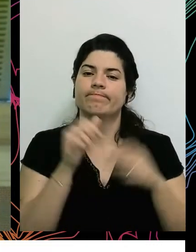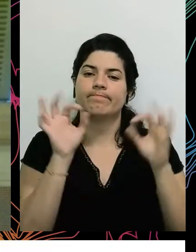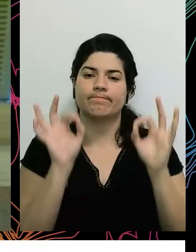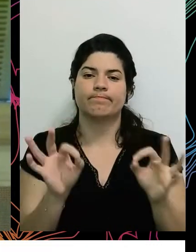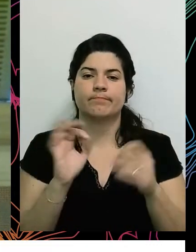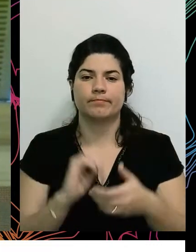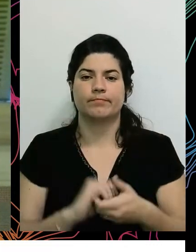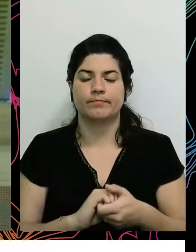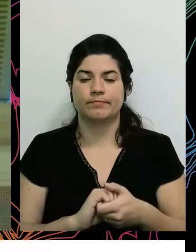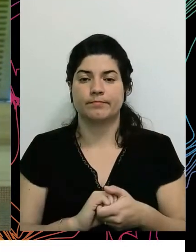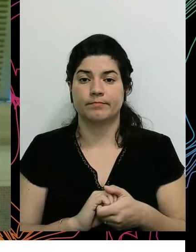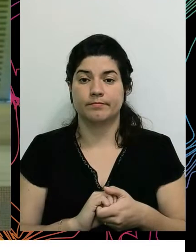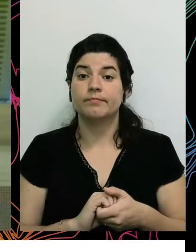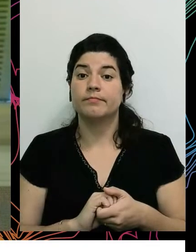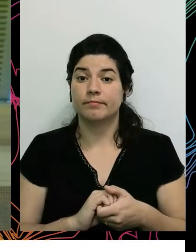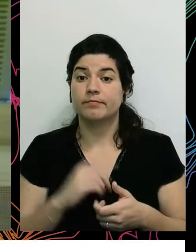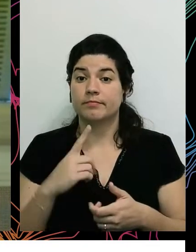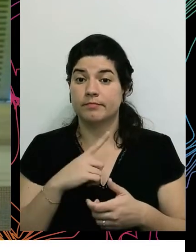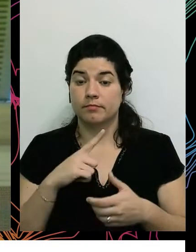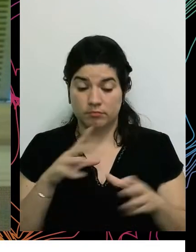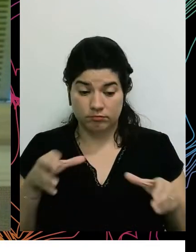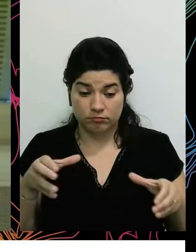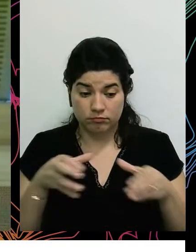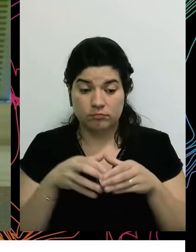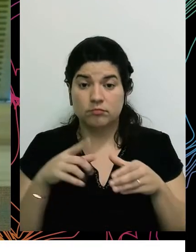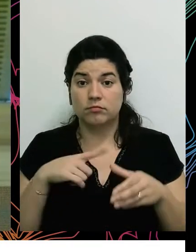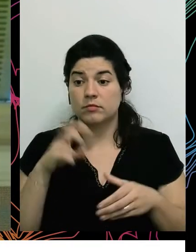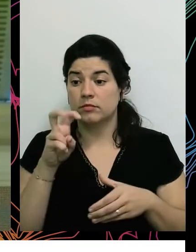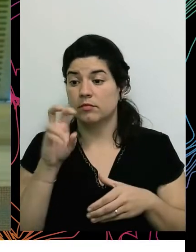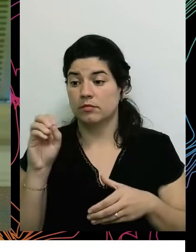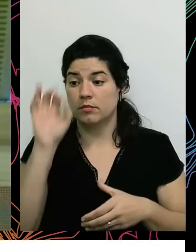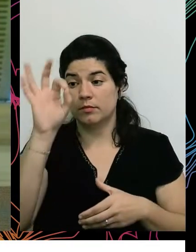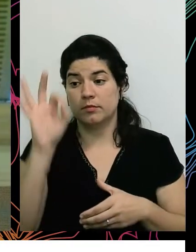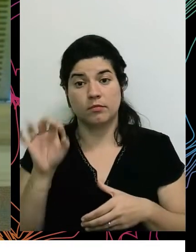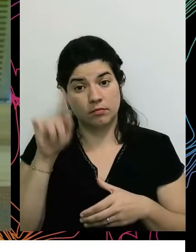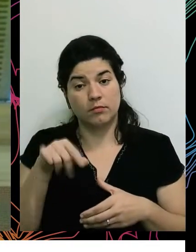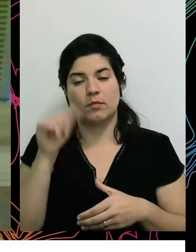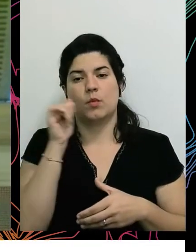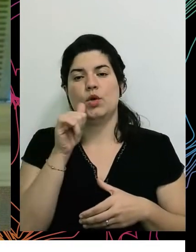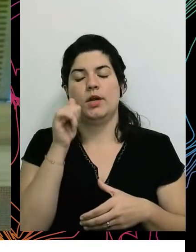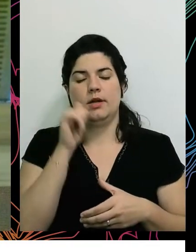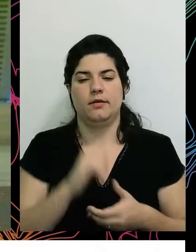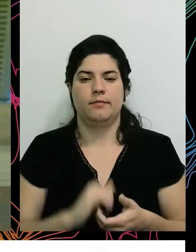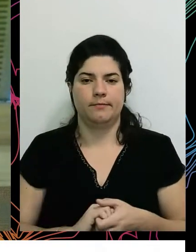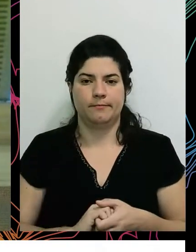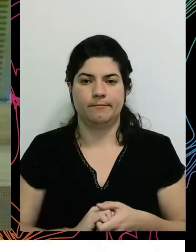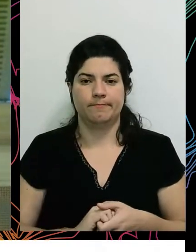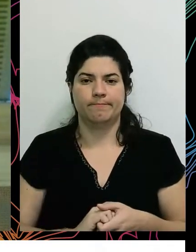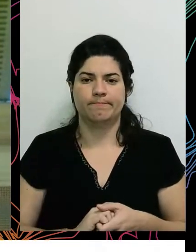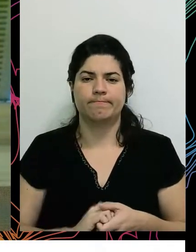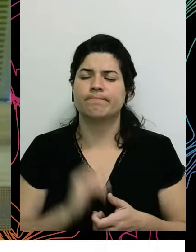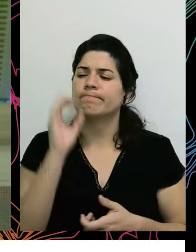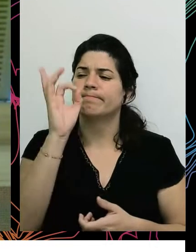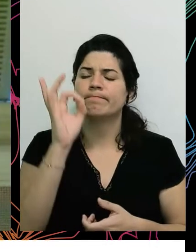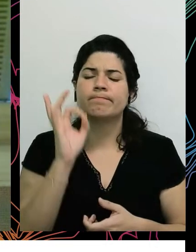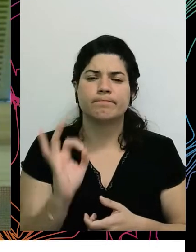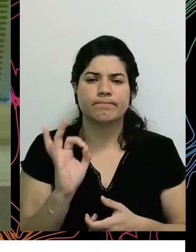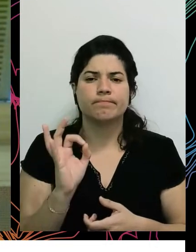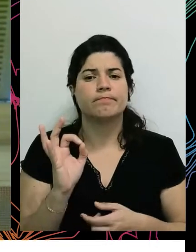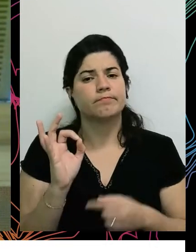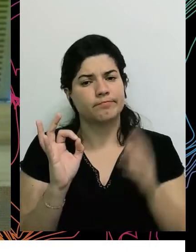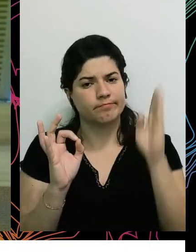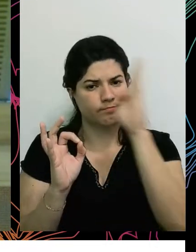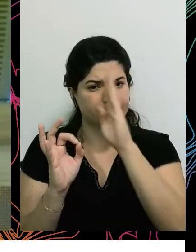comitê executivo, corporativo, temos 50% de mulheres. Este porcentaje, no caso de Brasil, é